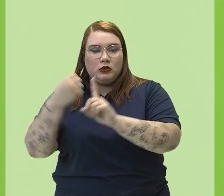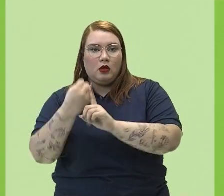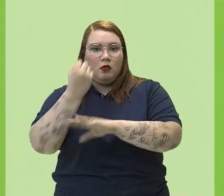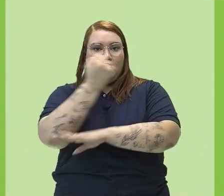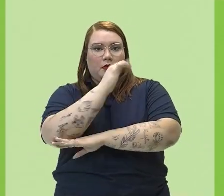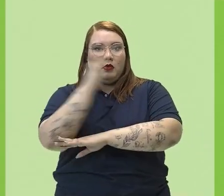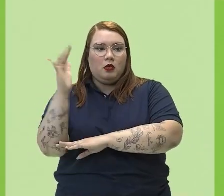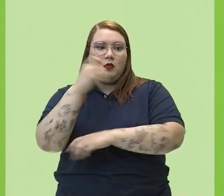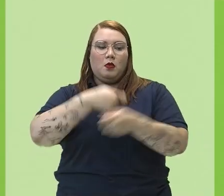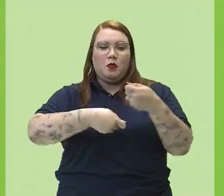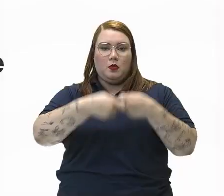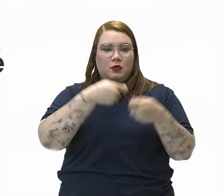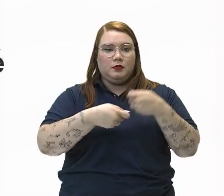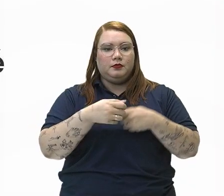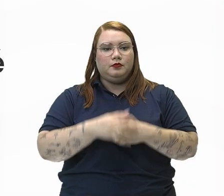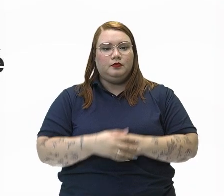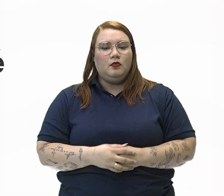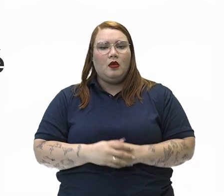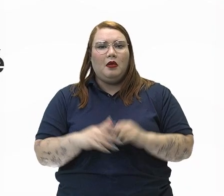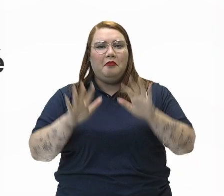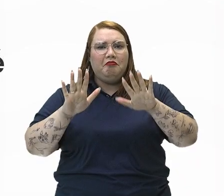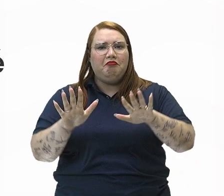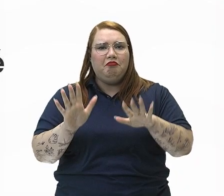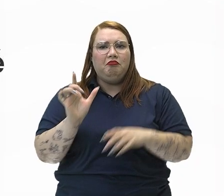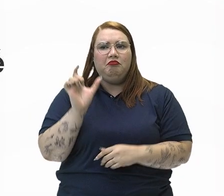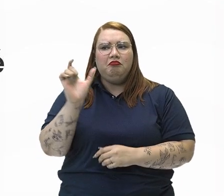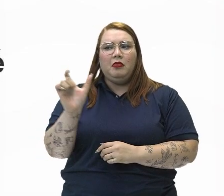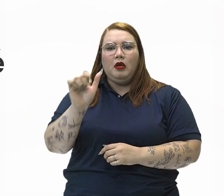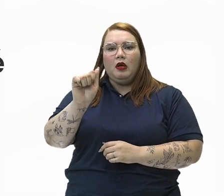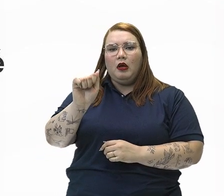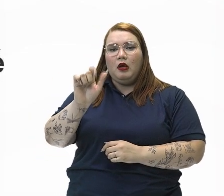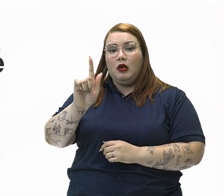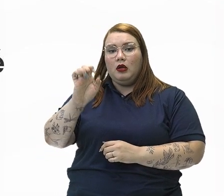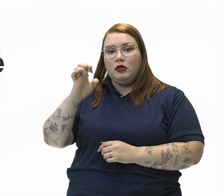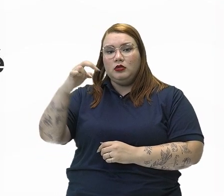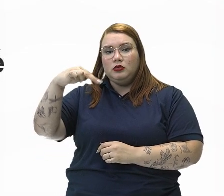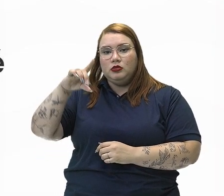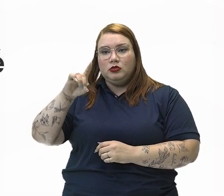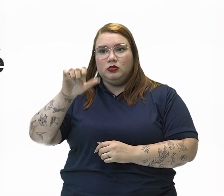aí, o que é a Agenda 2030? Ela foi criada em